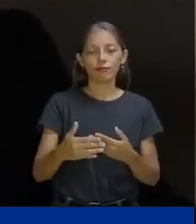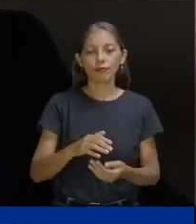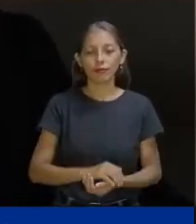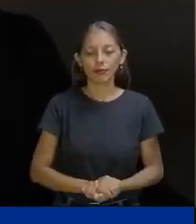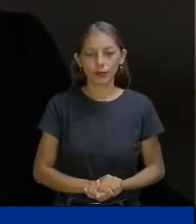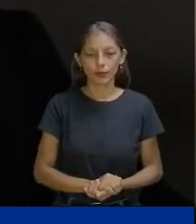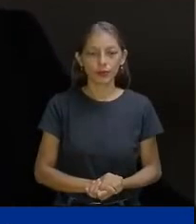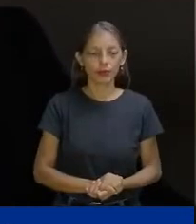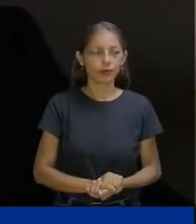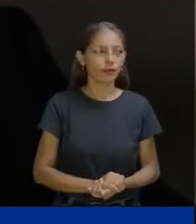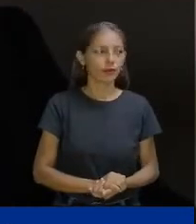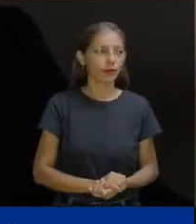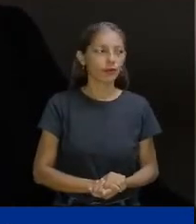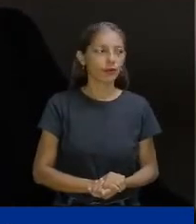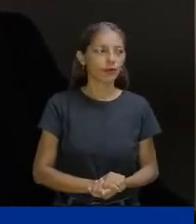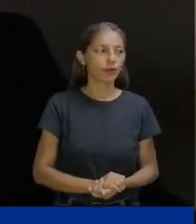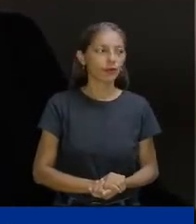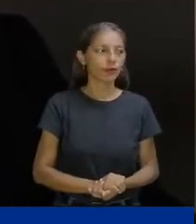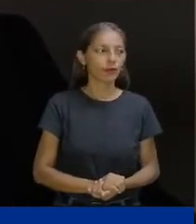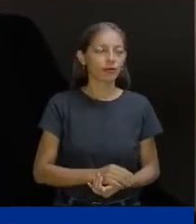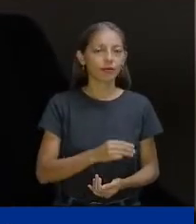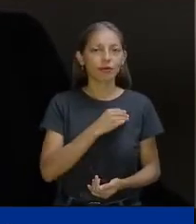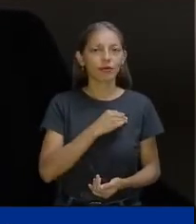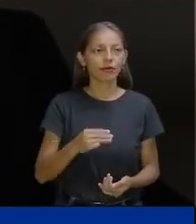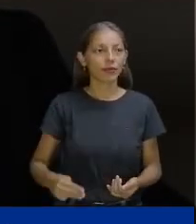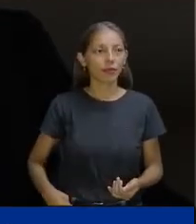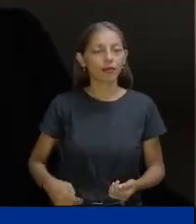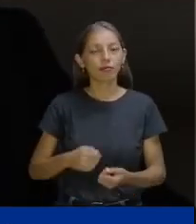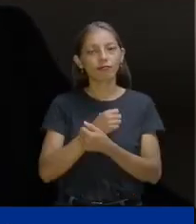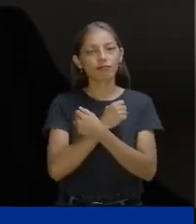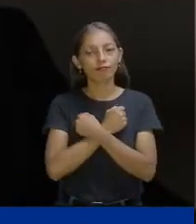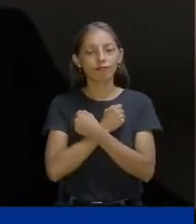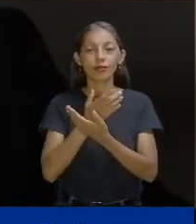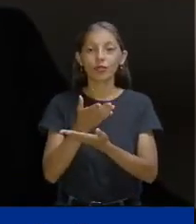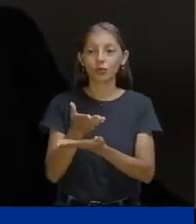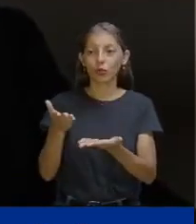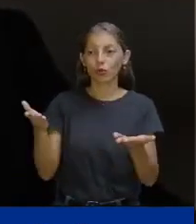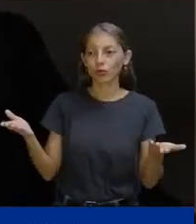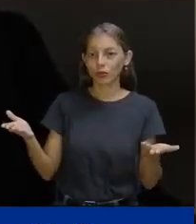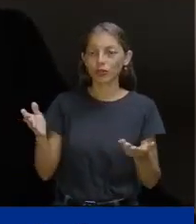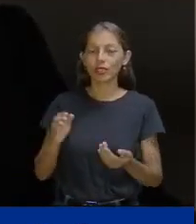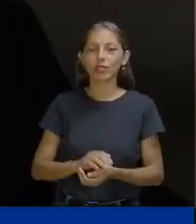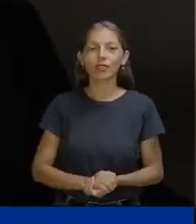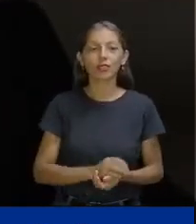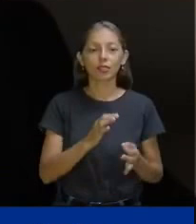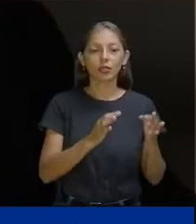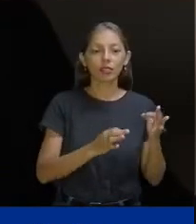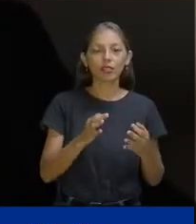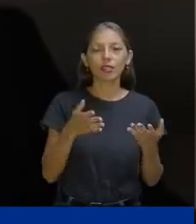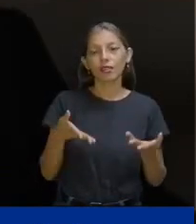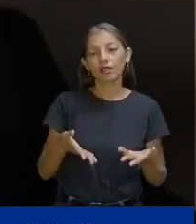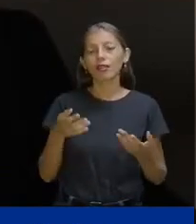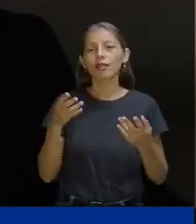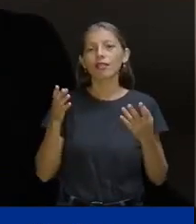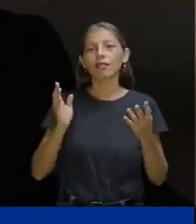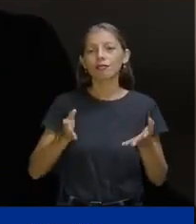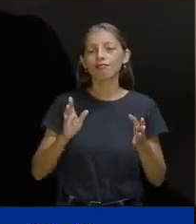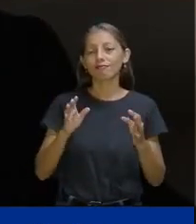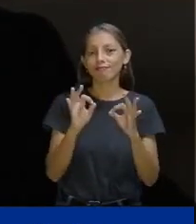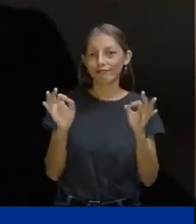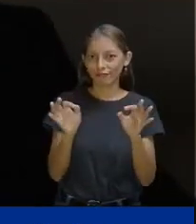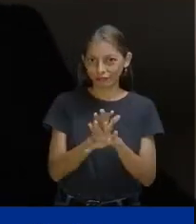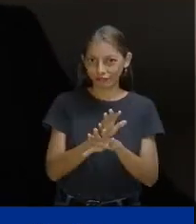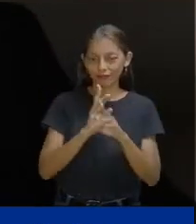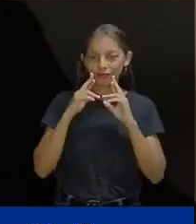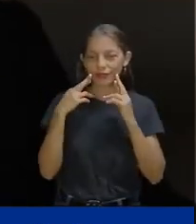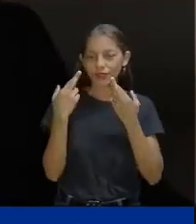um abraço a todos os membros dos tribunais, a vossas excelências, e ele reconhece, já está saindo, foi uma reunião muito leve, ele está com uma